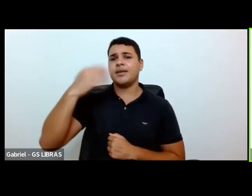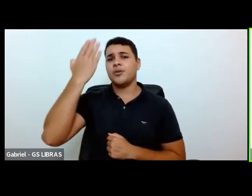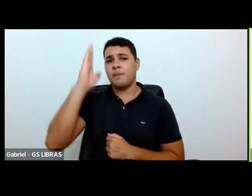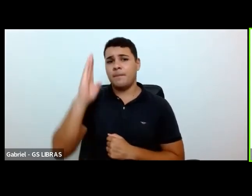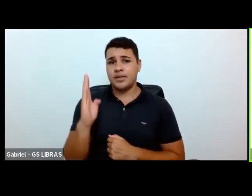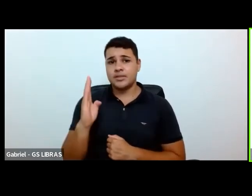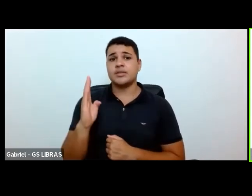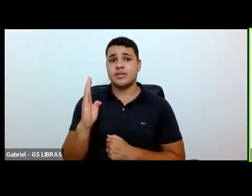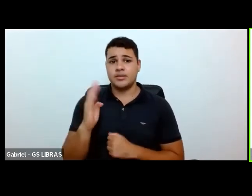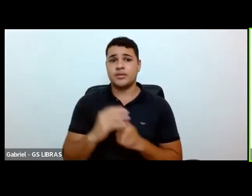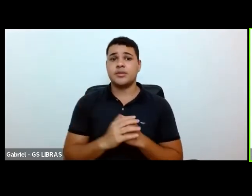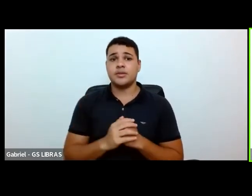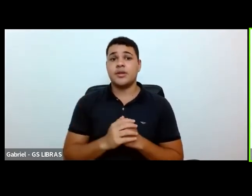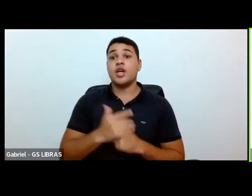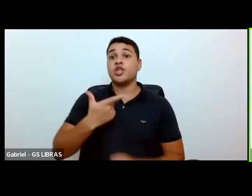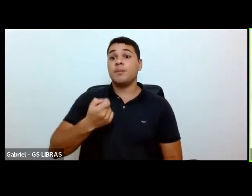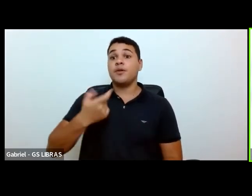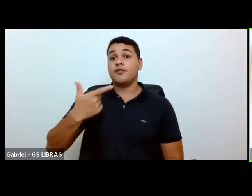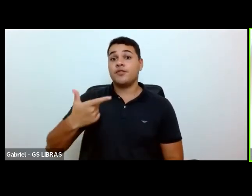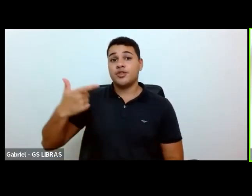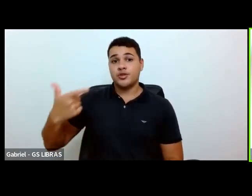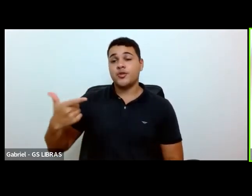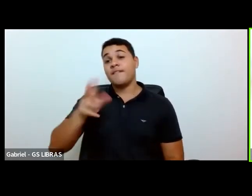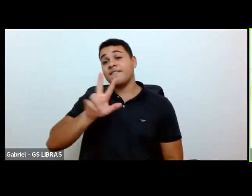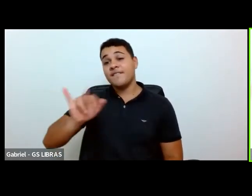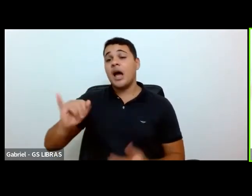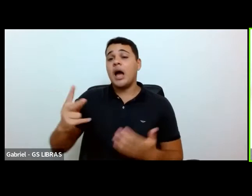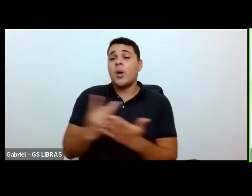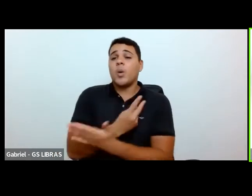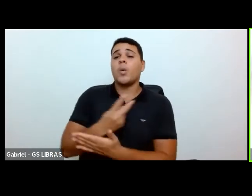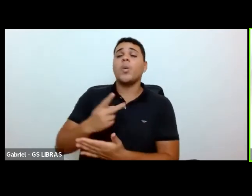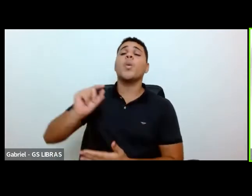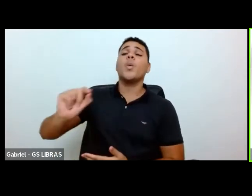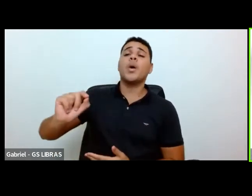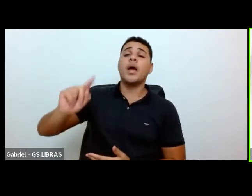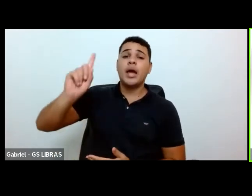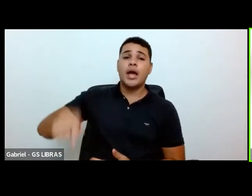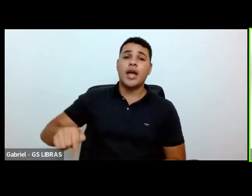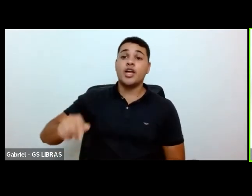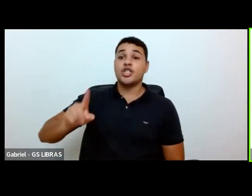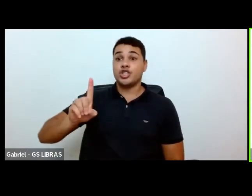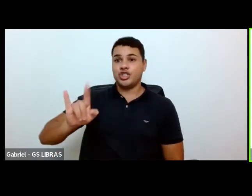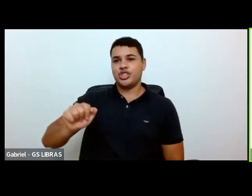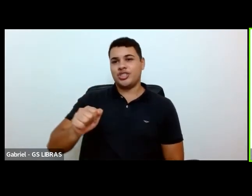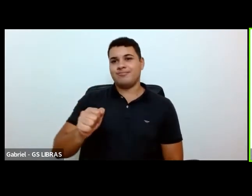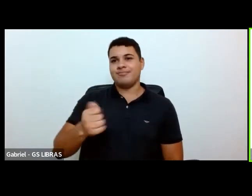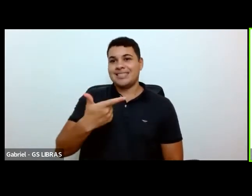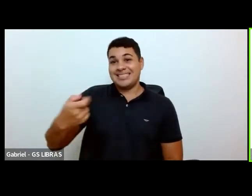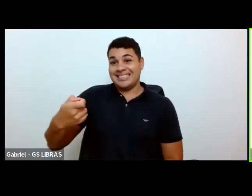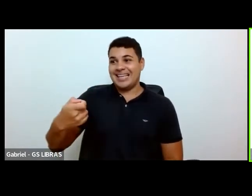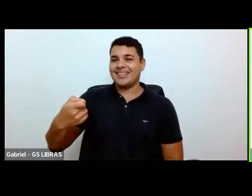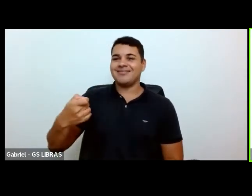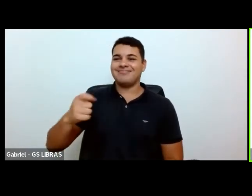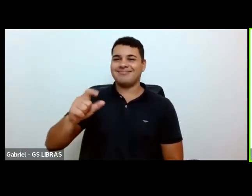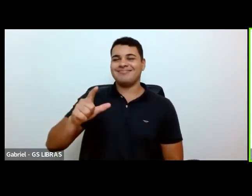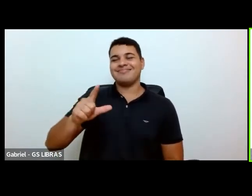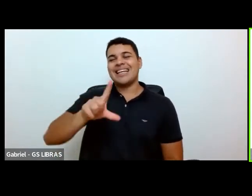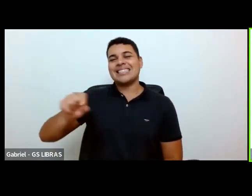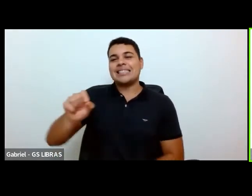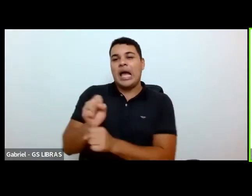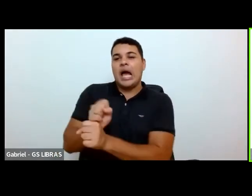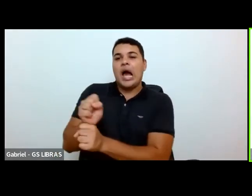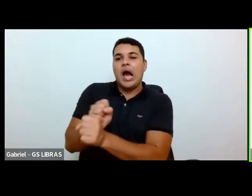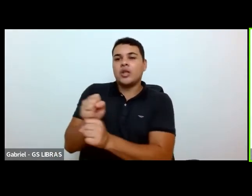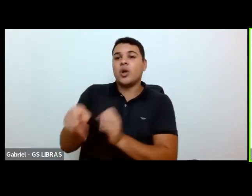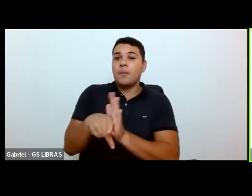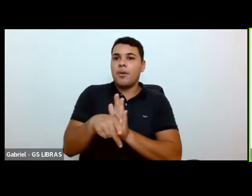nesse 2022 vai supostamente marcar a data dos 100 anos, né, de uma independência construída e forjada em